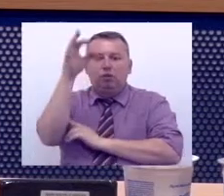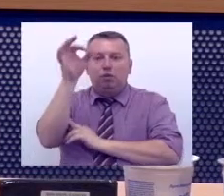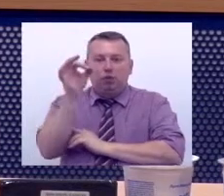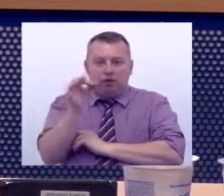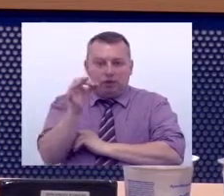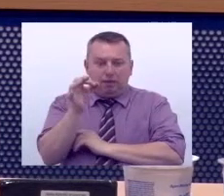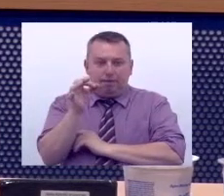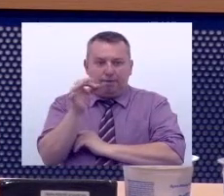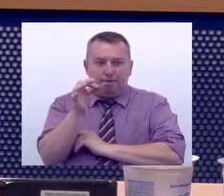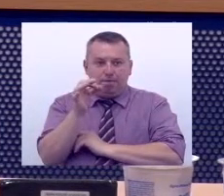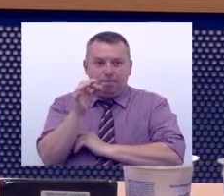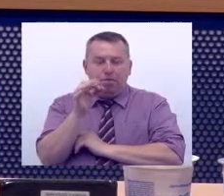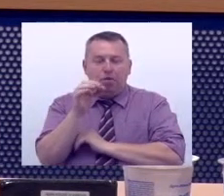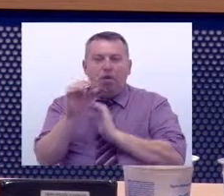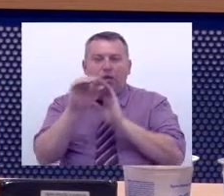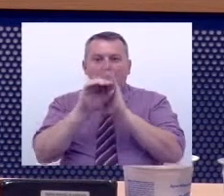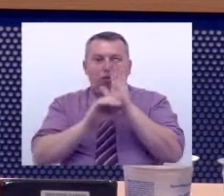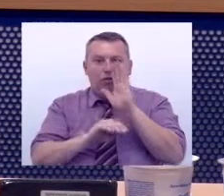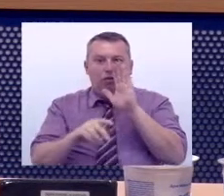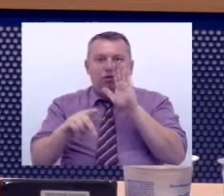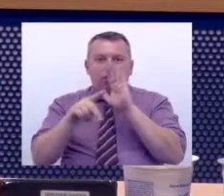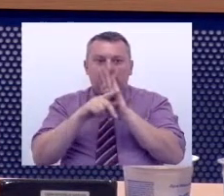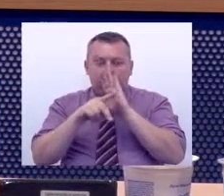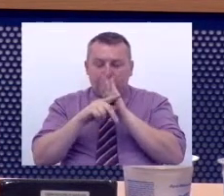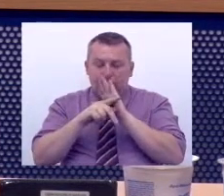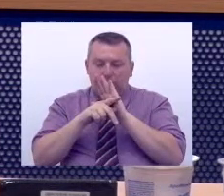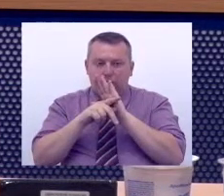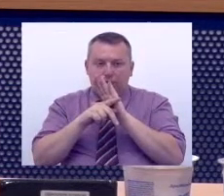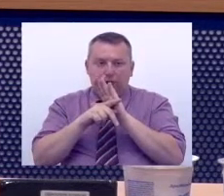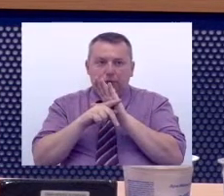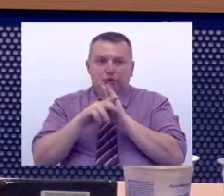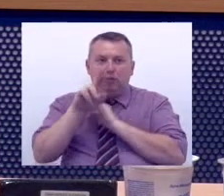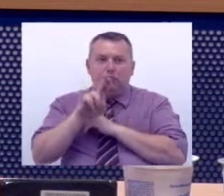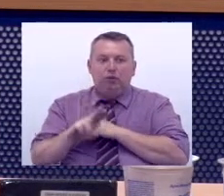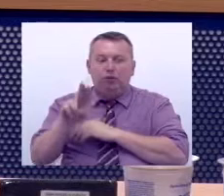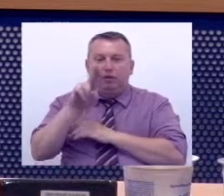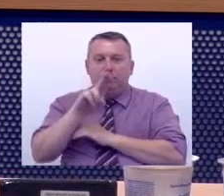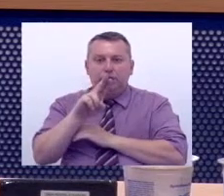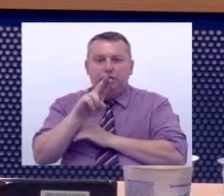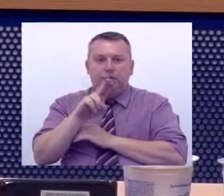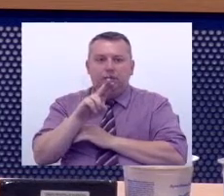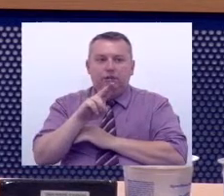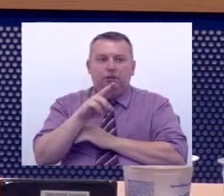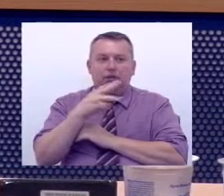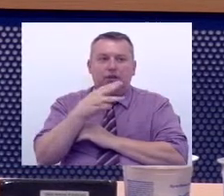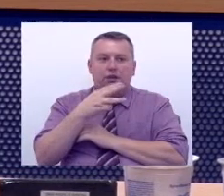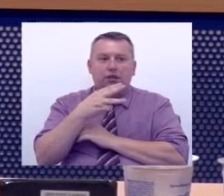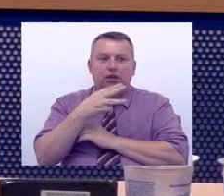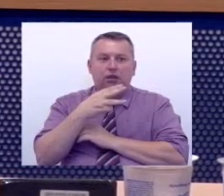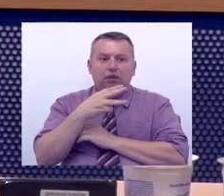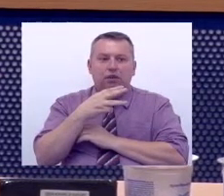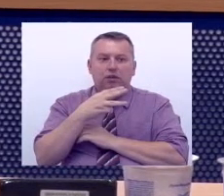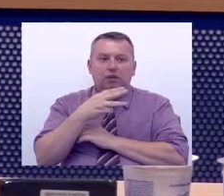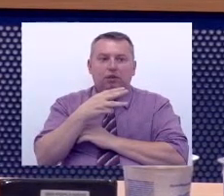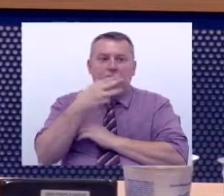46,82% do orçamento são para os convênios. O Tesouro contribui com